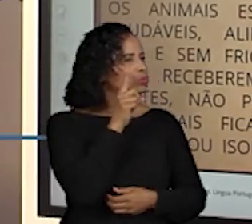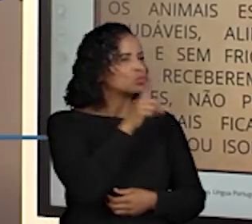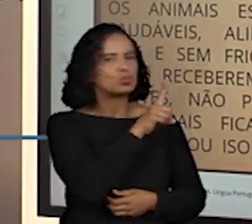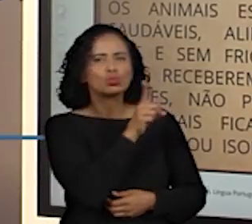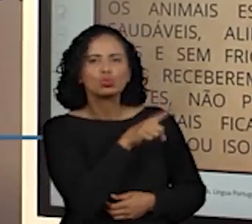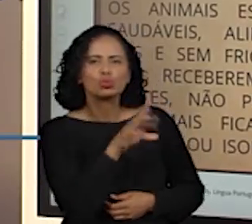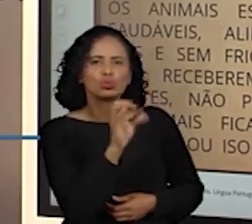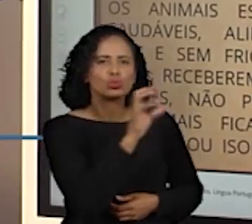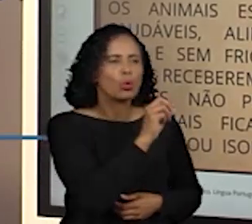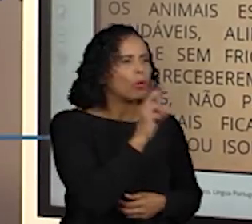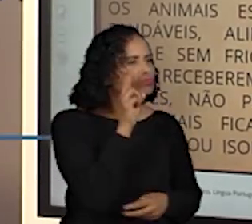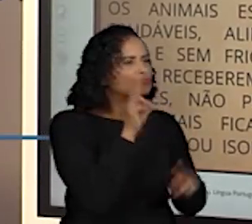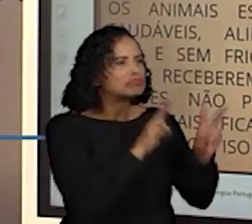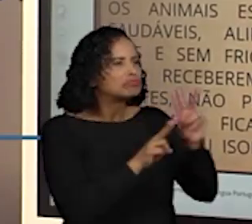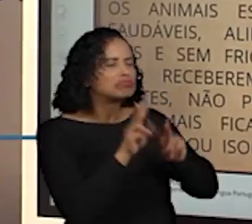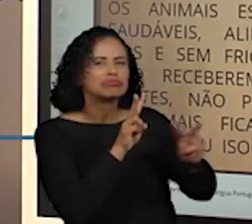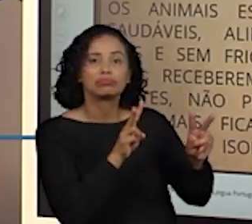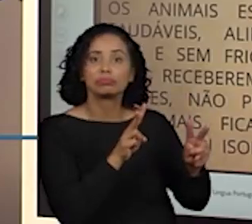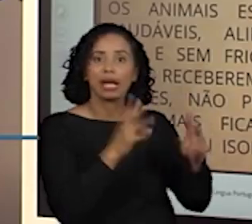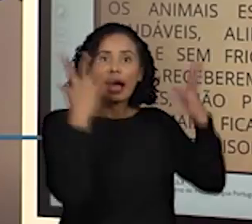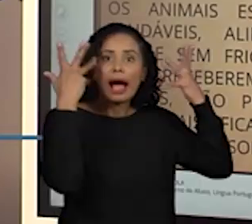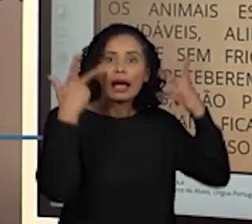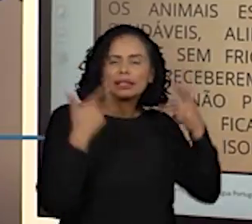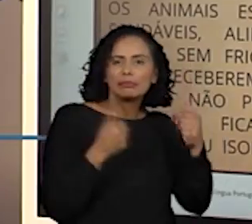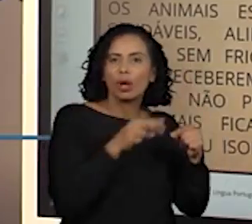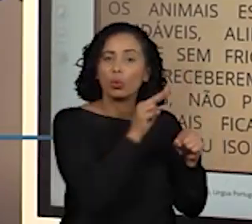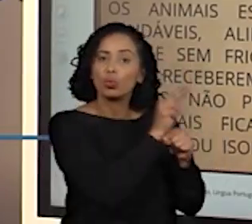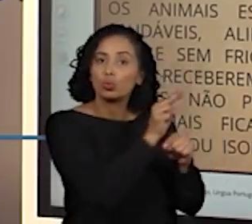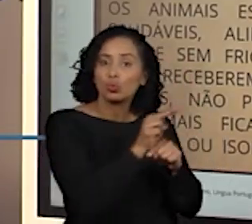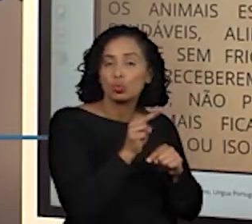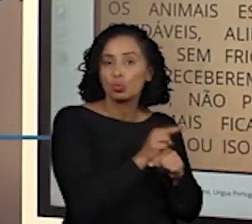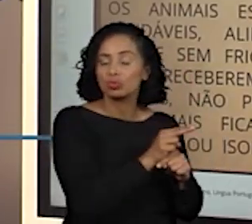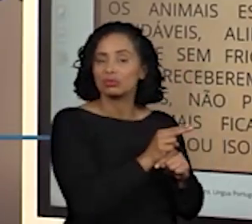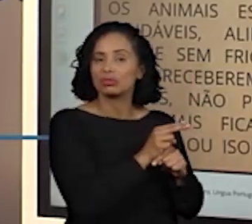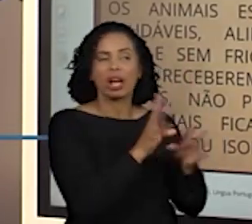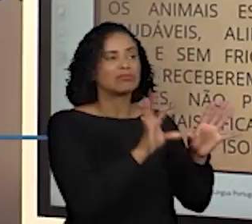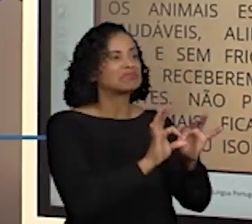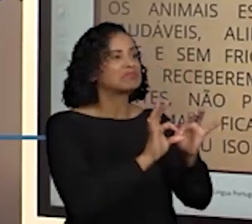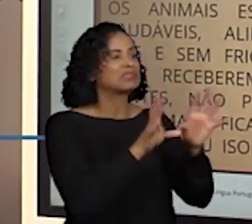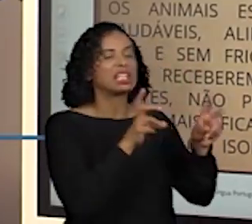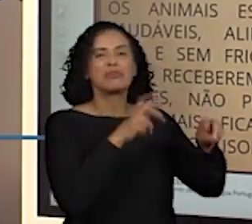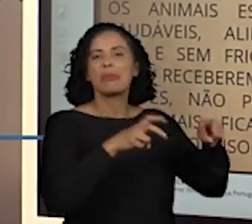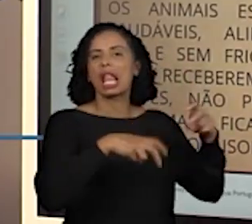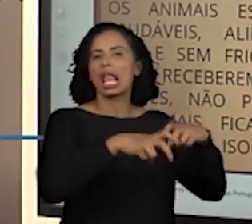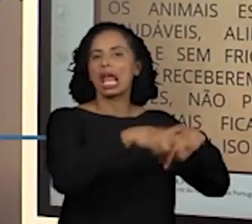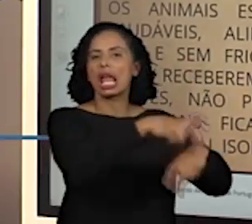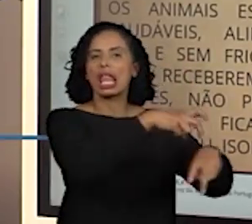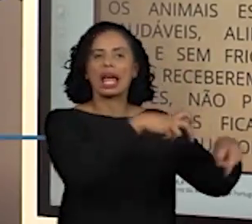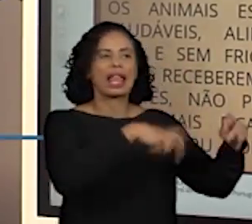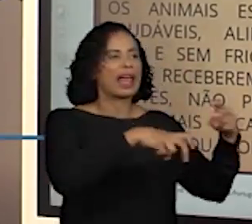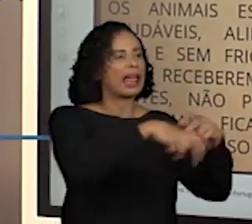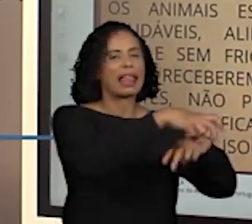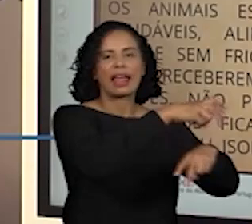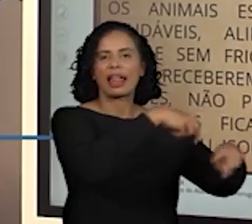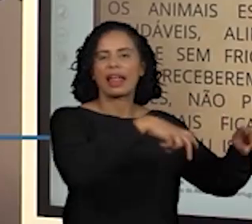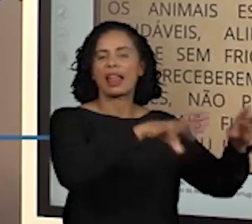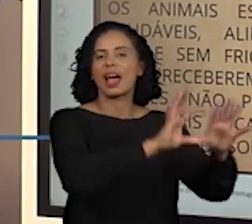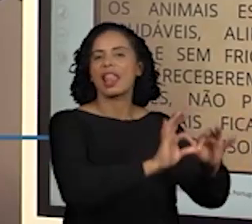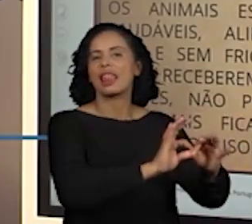outra situação. E agora como estavam? Bem cuidados, livres fora de suas jaulas e de suas